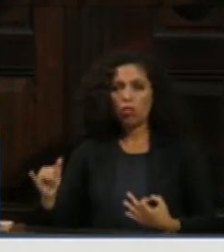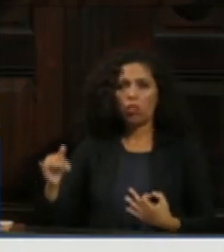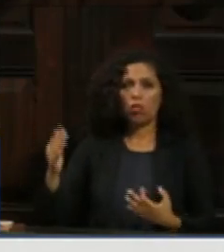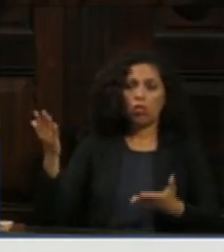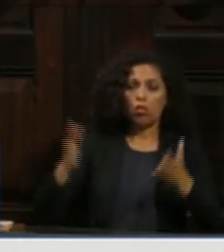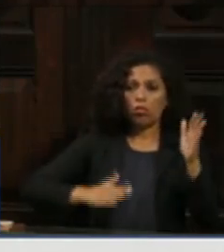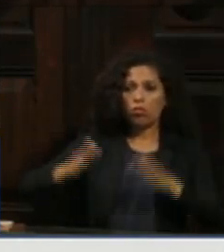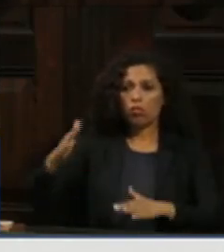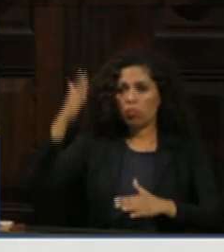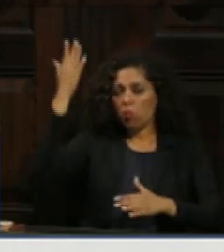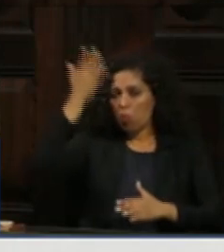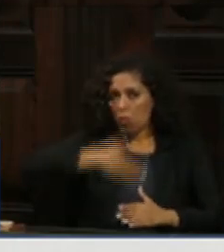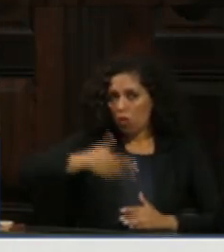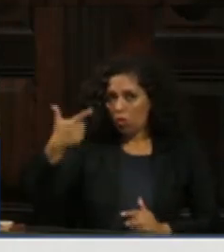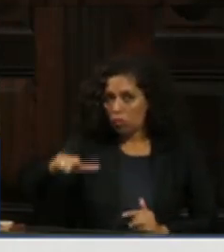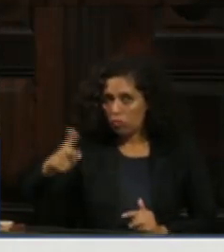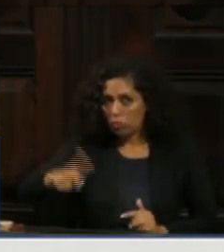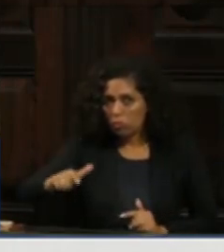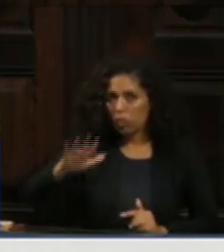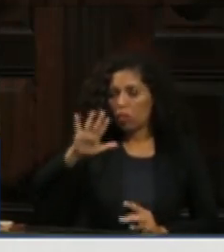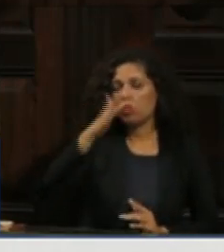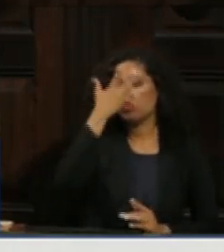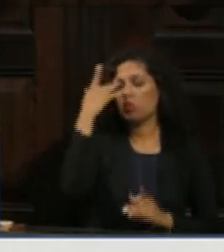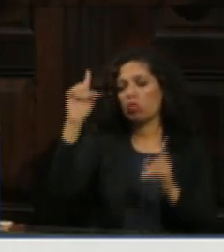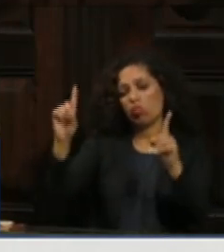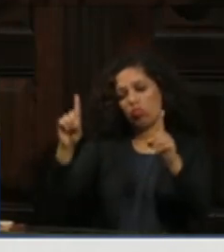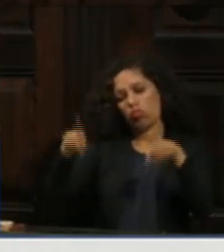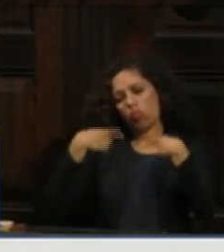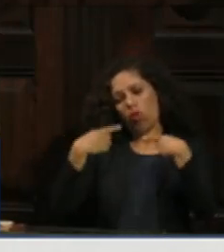dar todo o apoio ao que aqui foi dito.